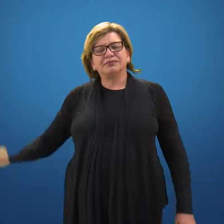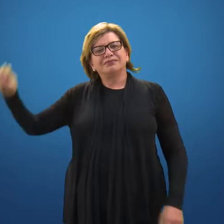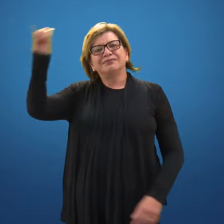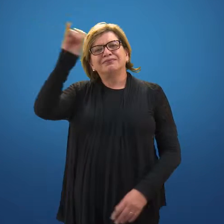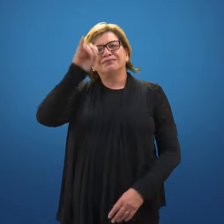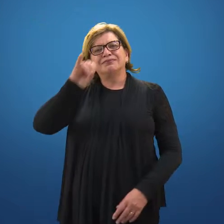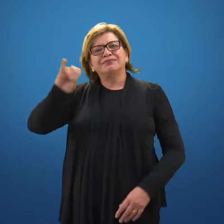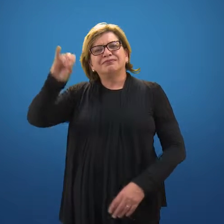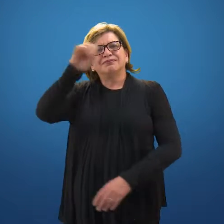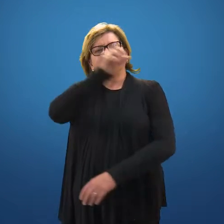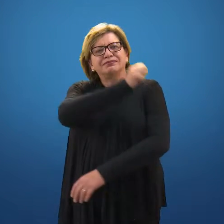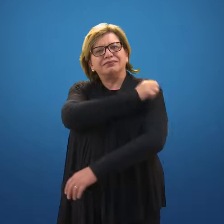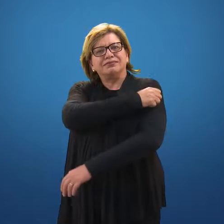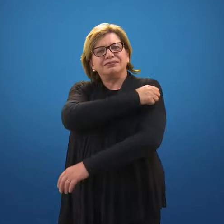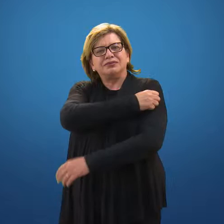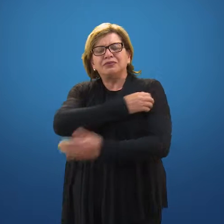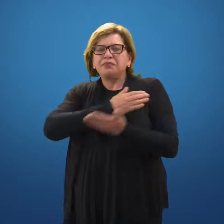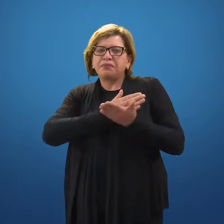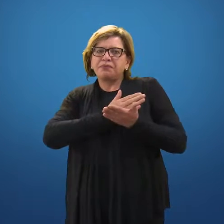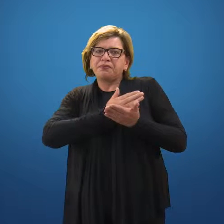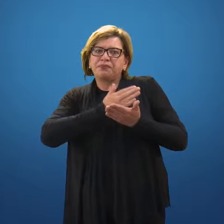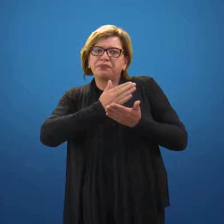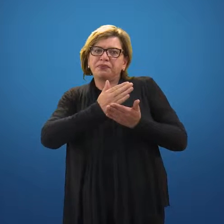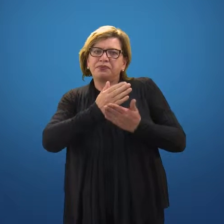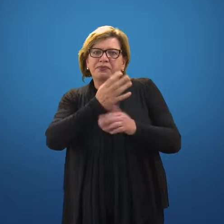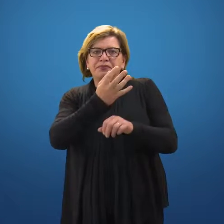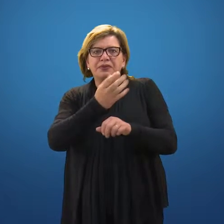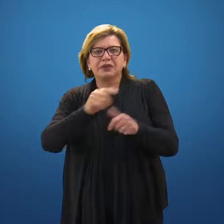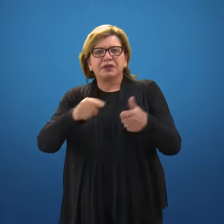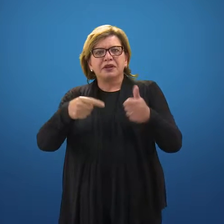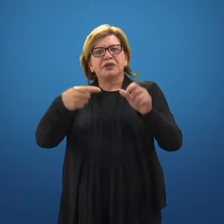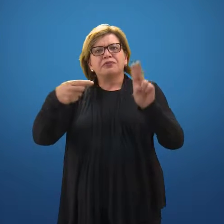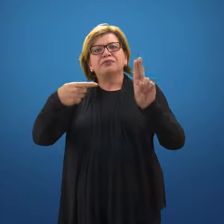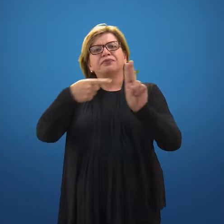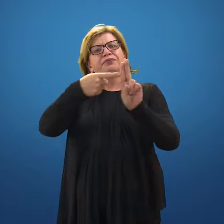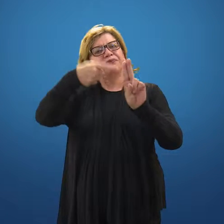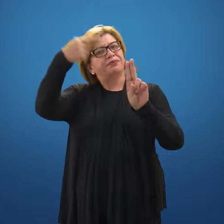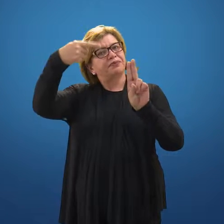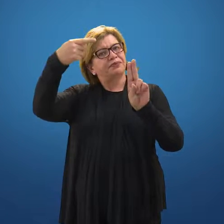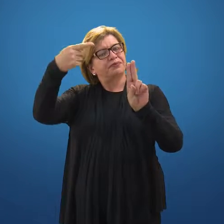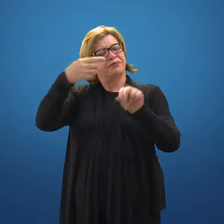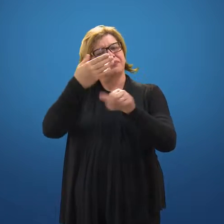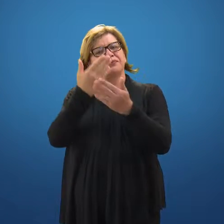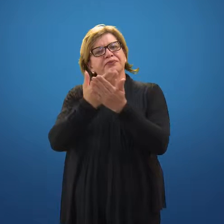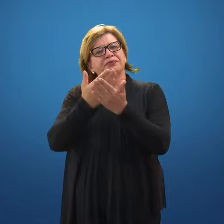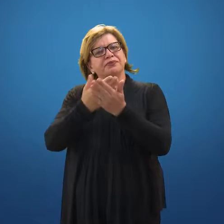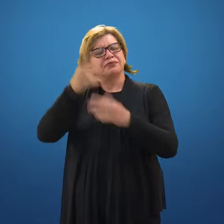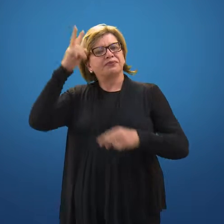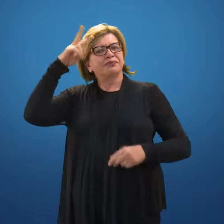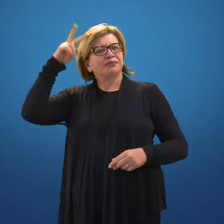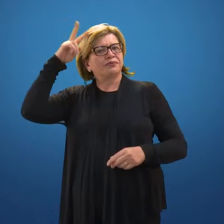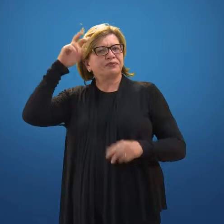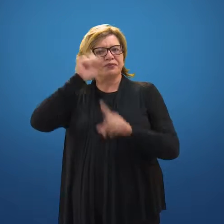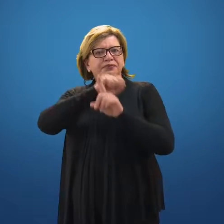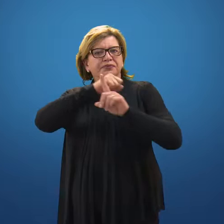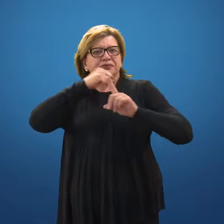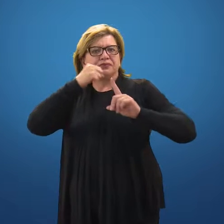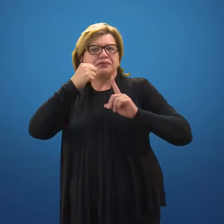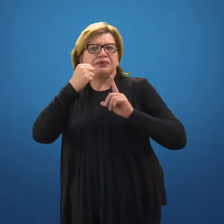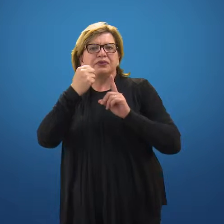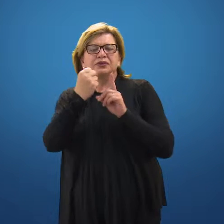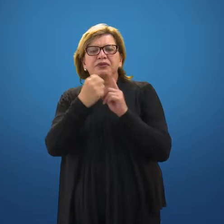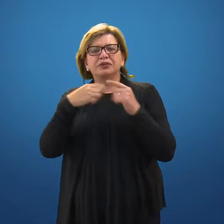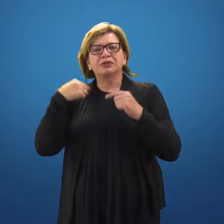Olá, alunos! Estamos dando início à nossa primeira unidade de estudos da disciplina de História da Sociologia,